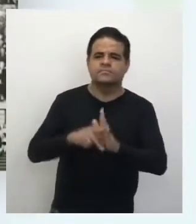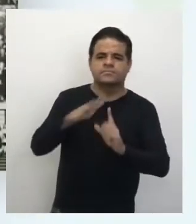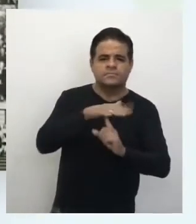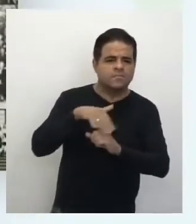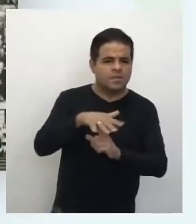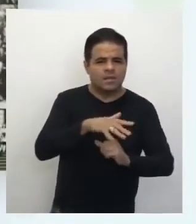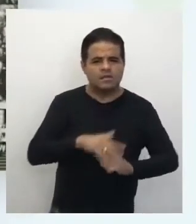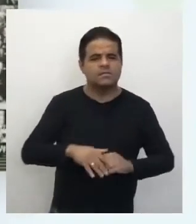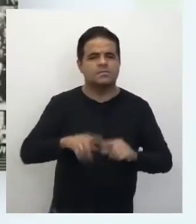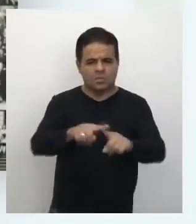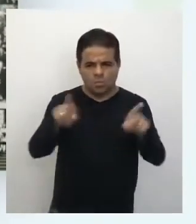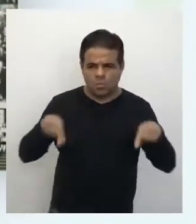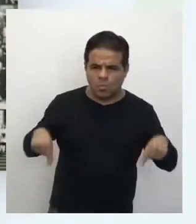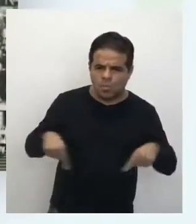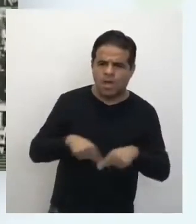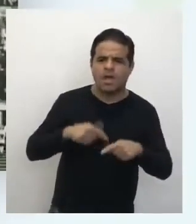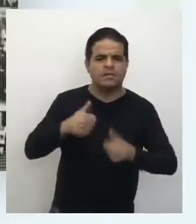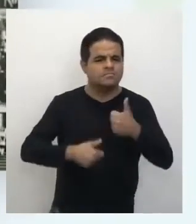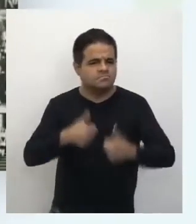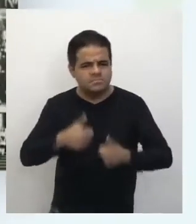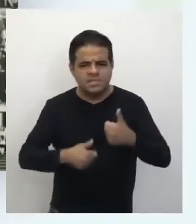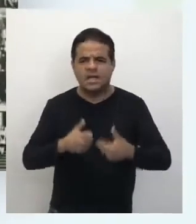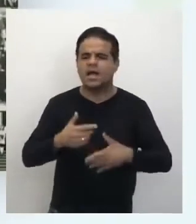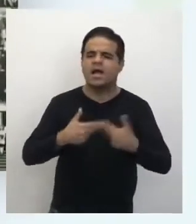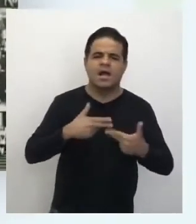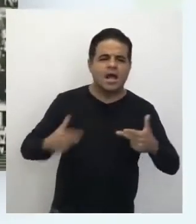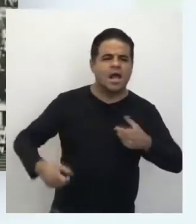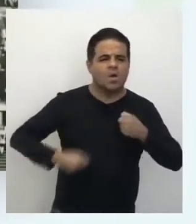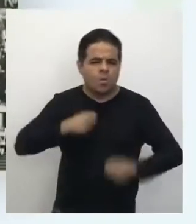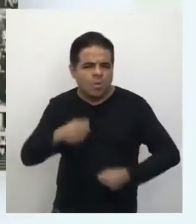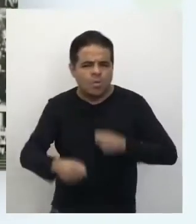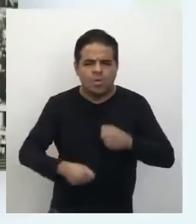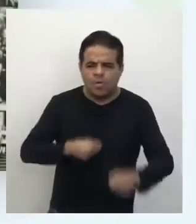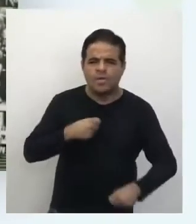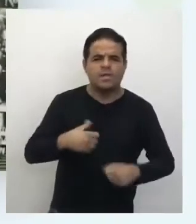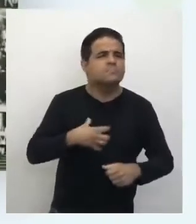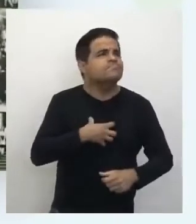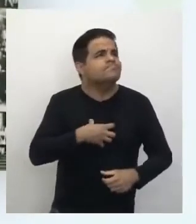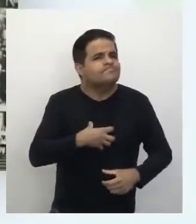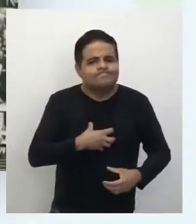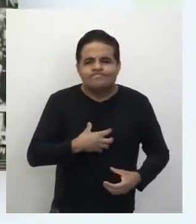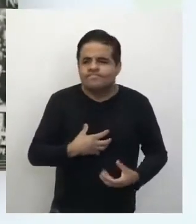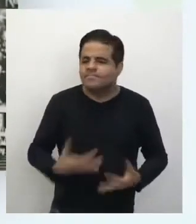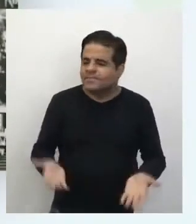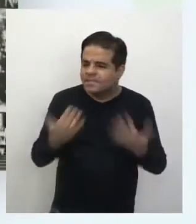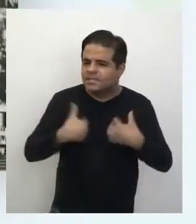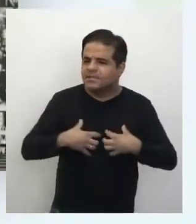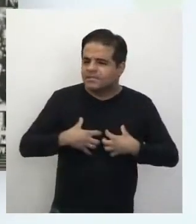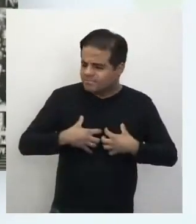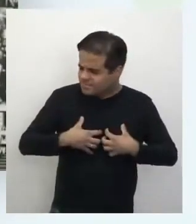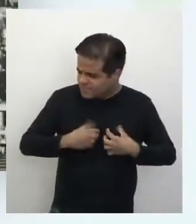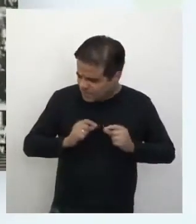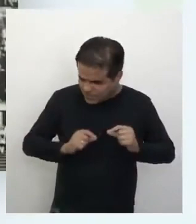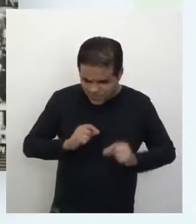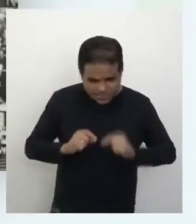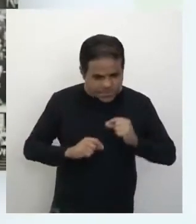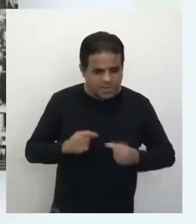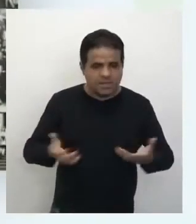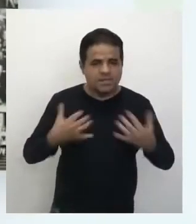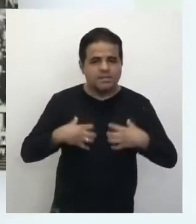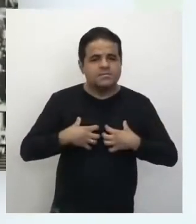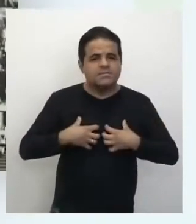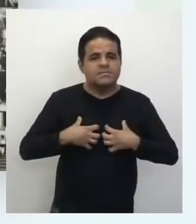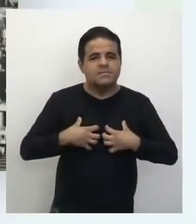tem quadras, tem lugar para correr. E que sentimentos traz para mim? Sentimento